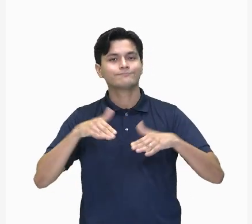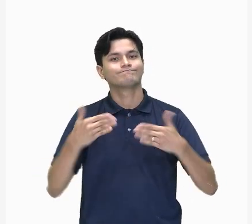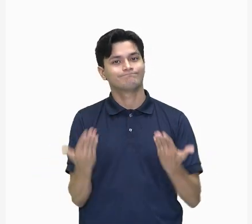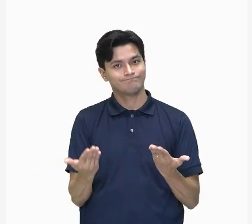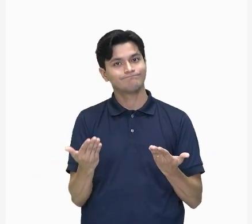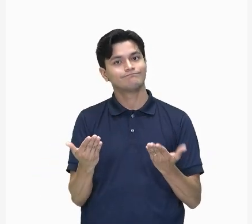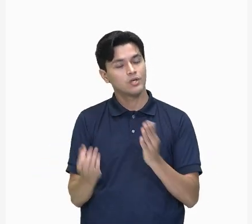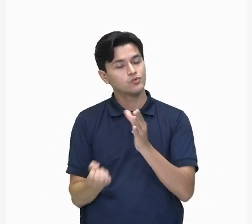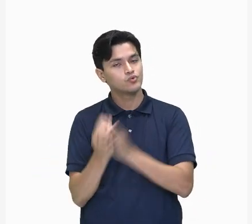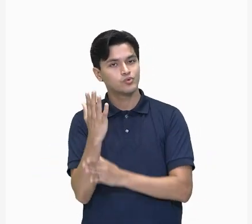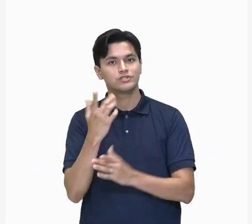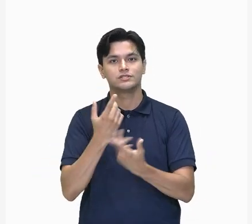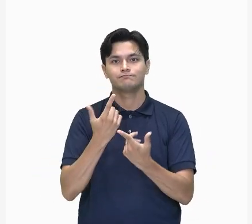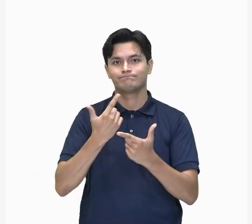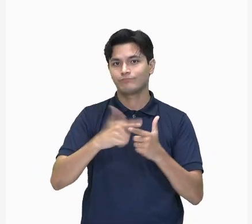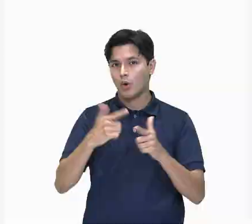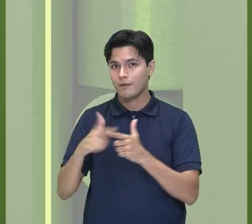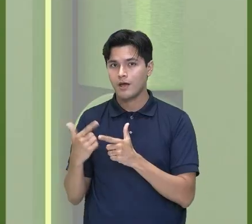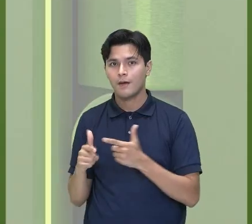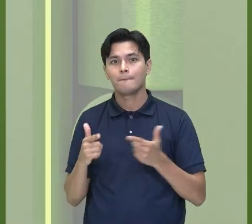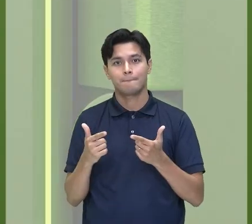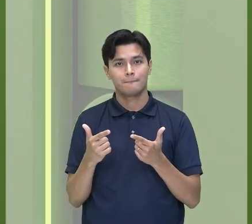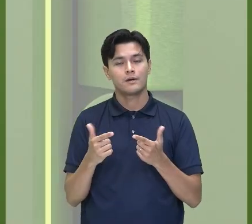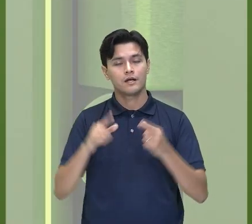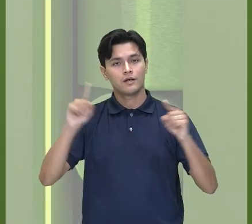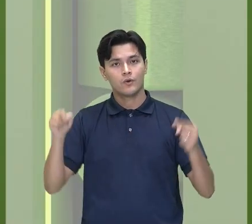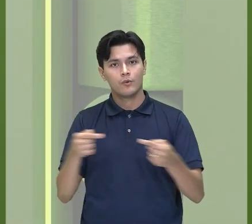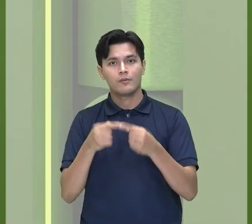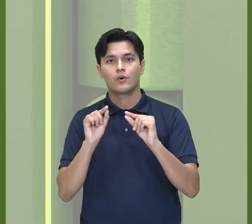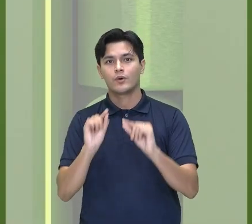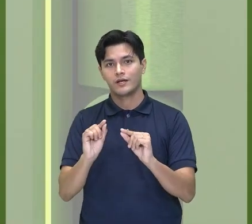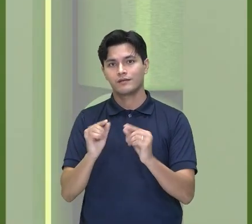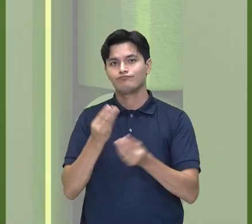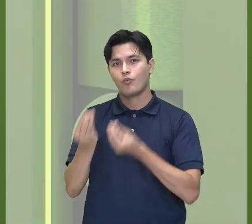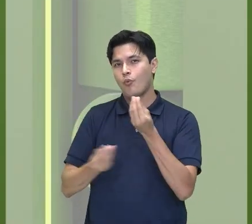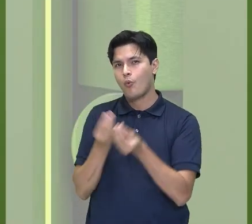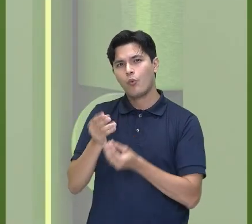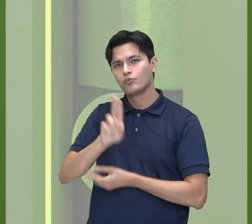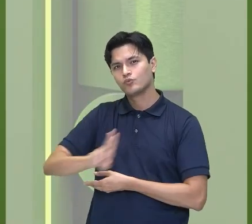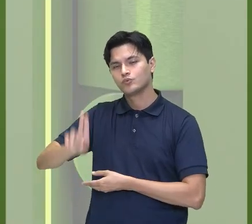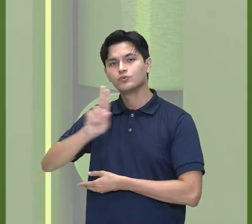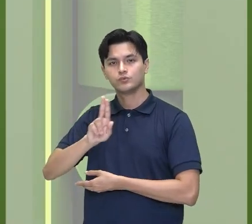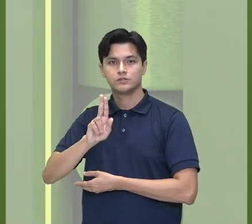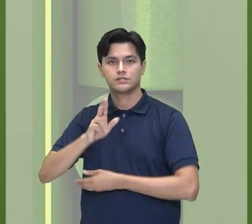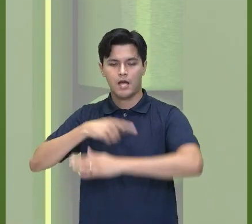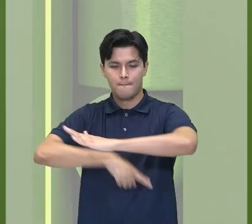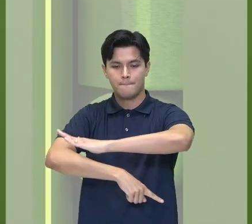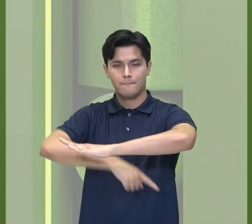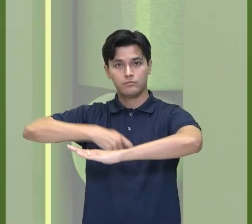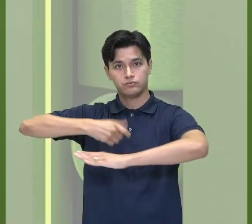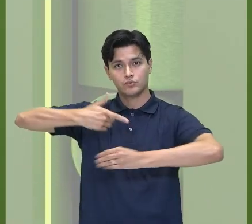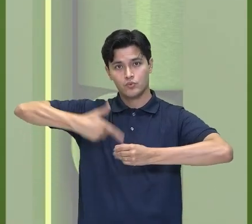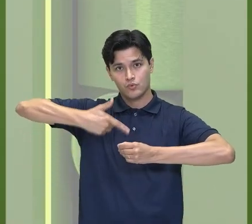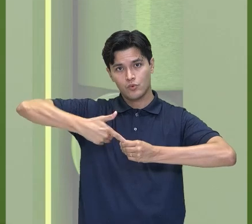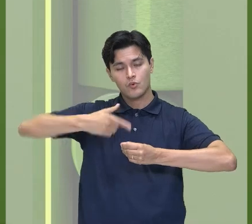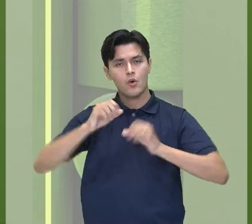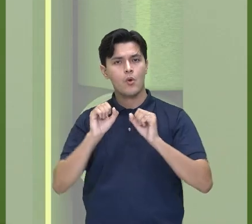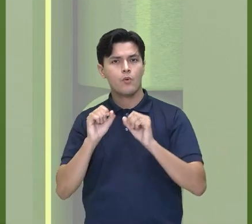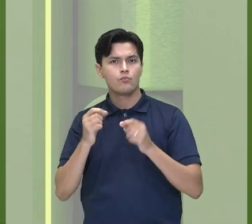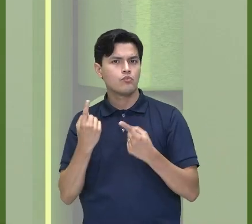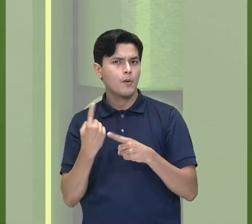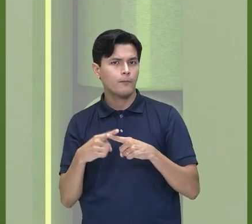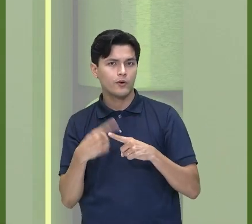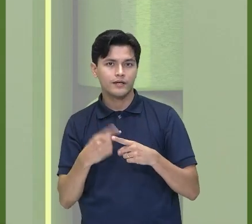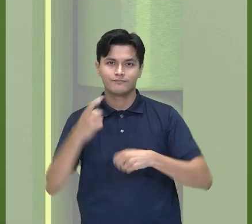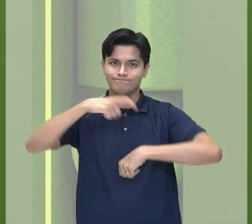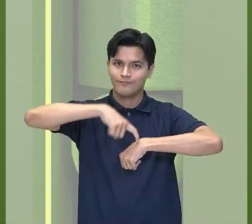aí envolvendo, né, a questão do consumo desse tipo de combustível fóssil, porque ao queimar, ou seja, ao